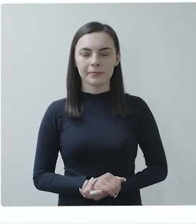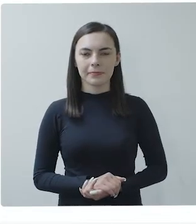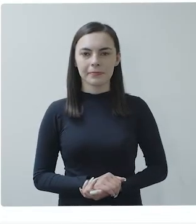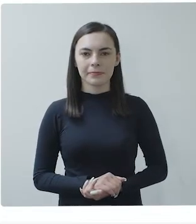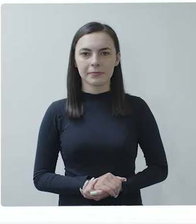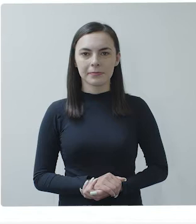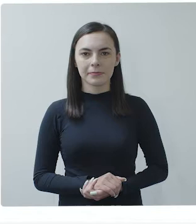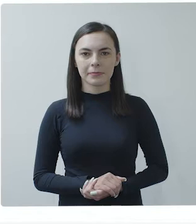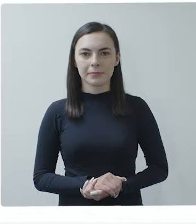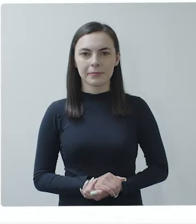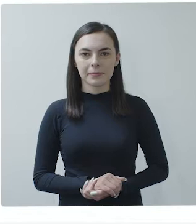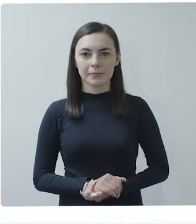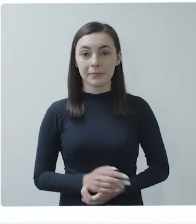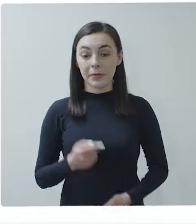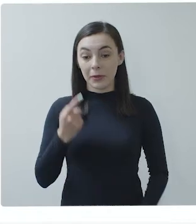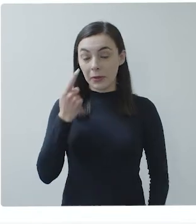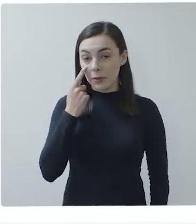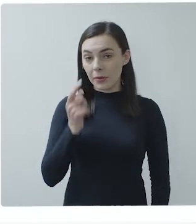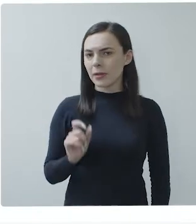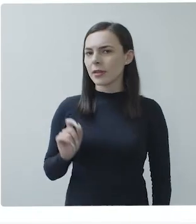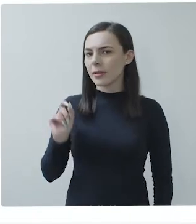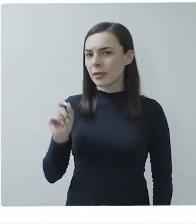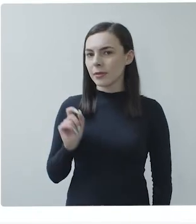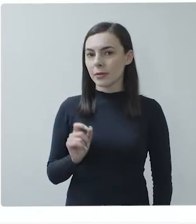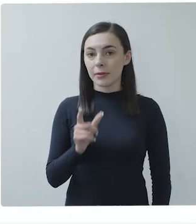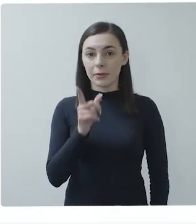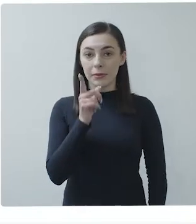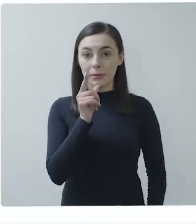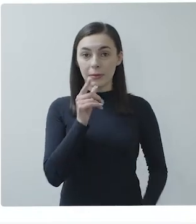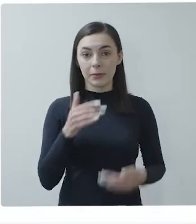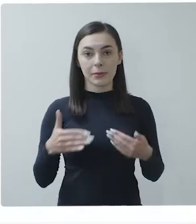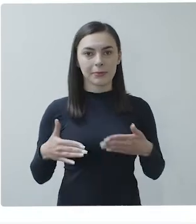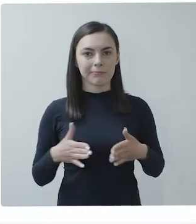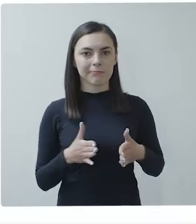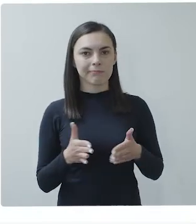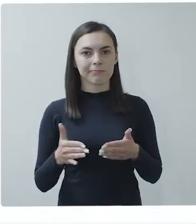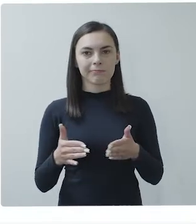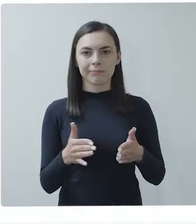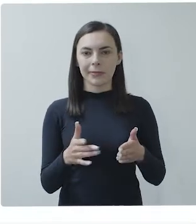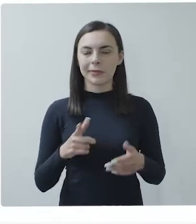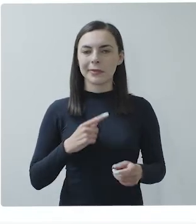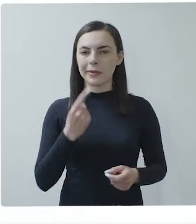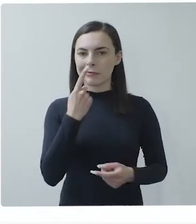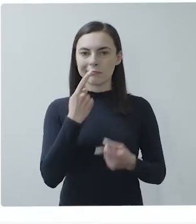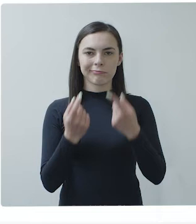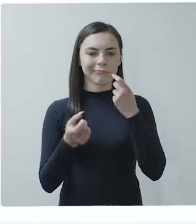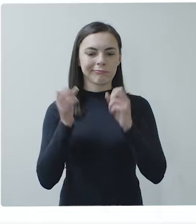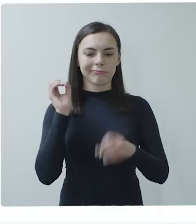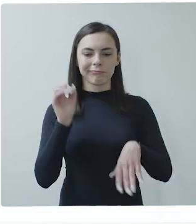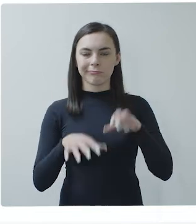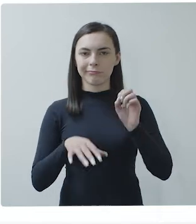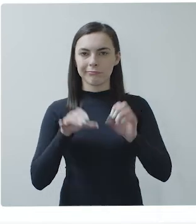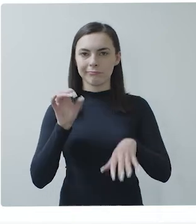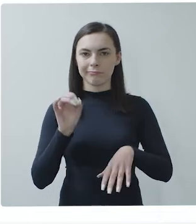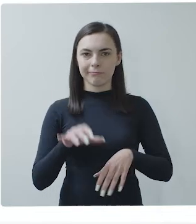imagem. É um rio com muito lixo.